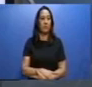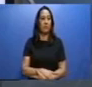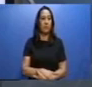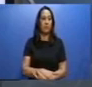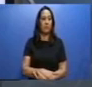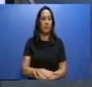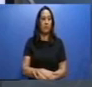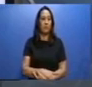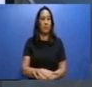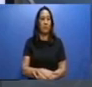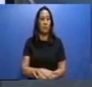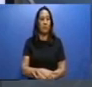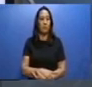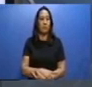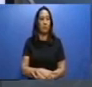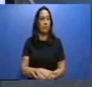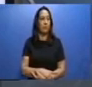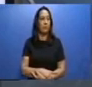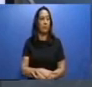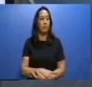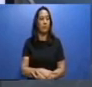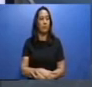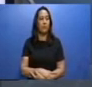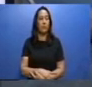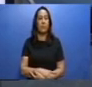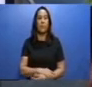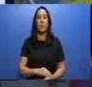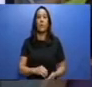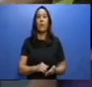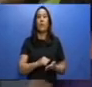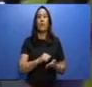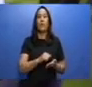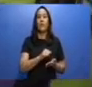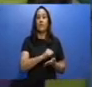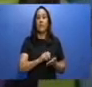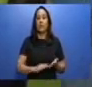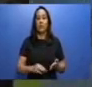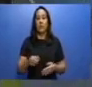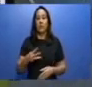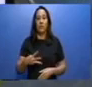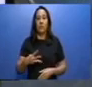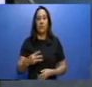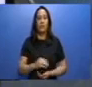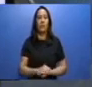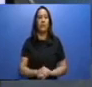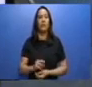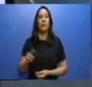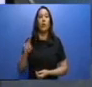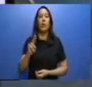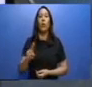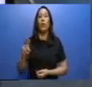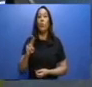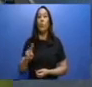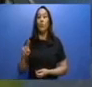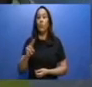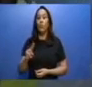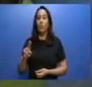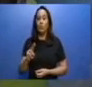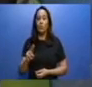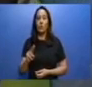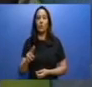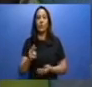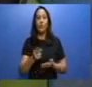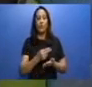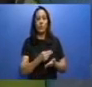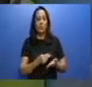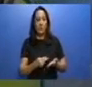Número 3. O uso de formas geométricas